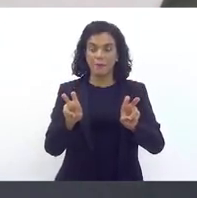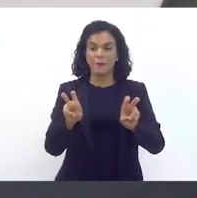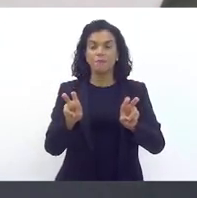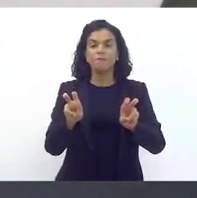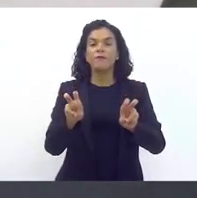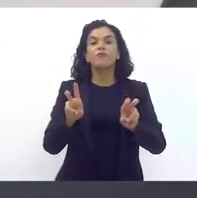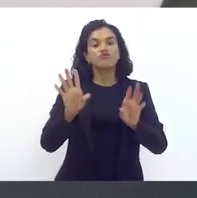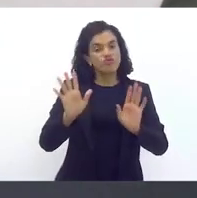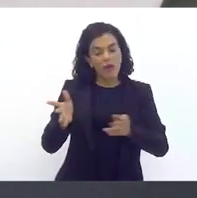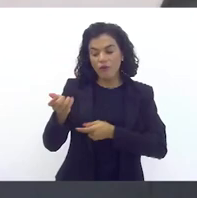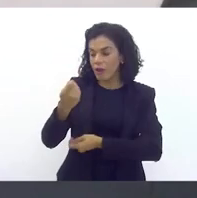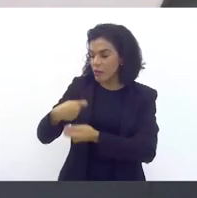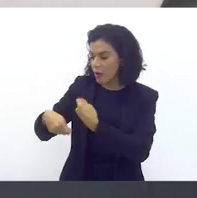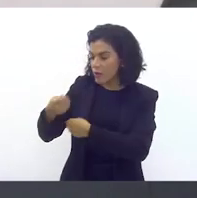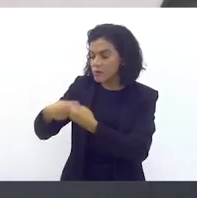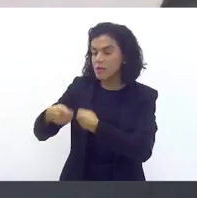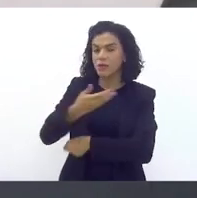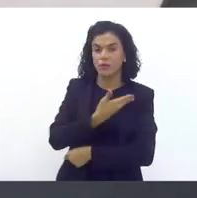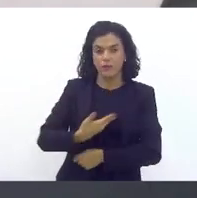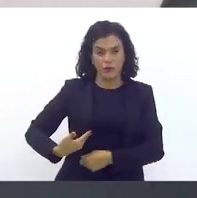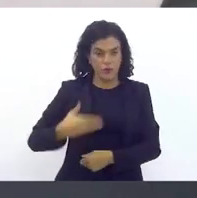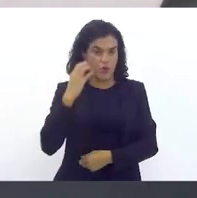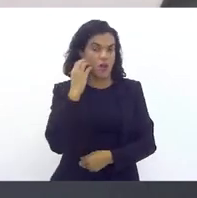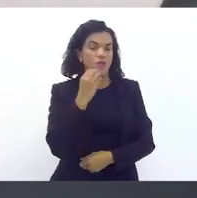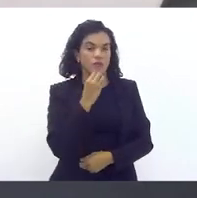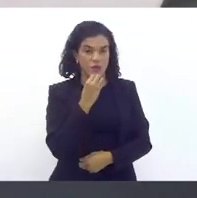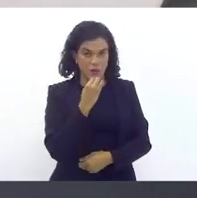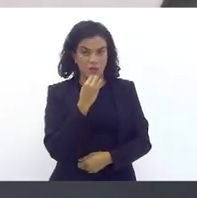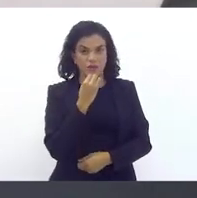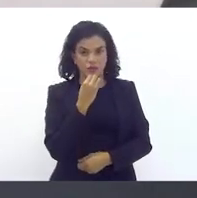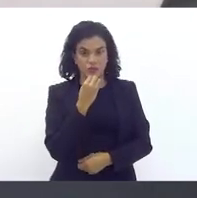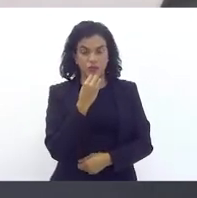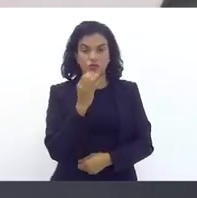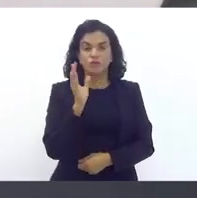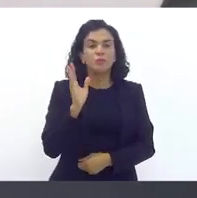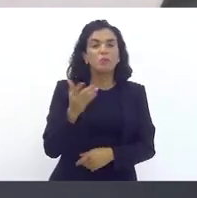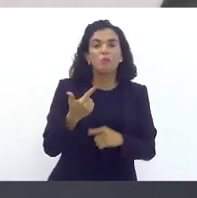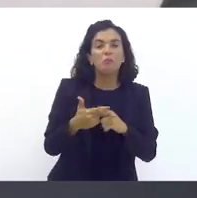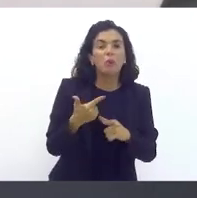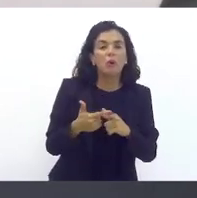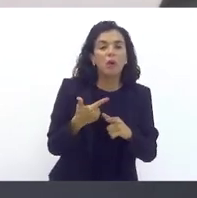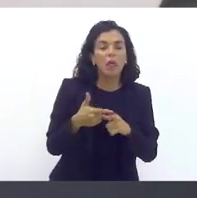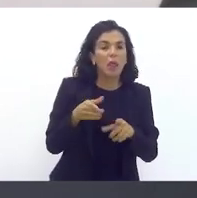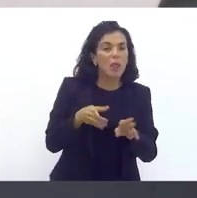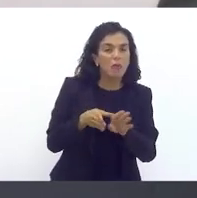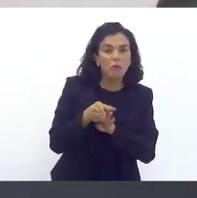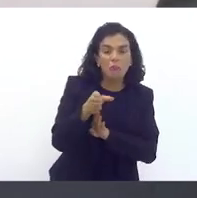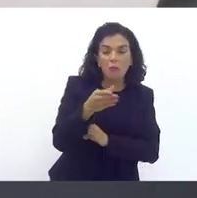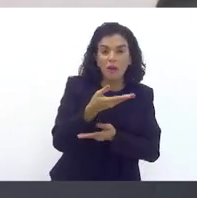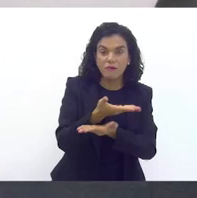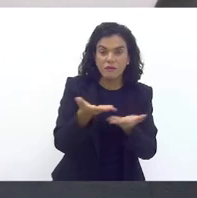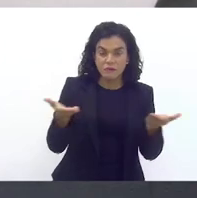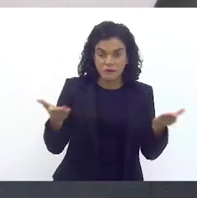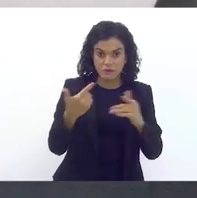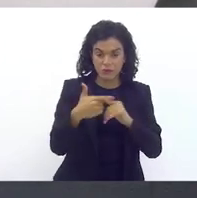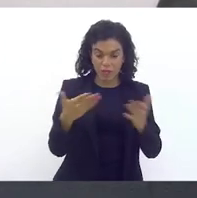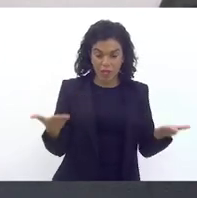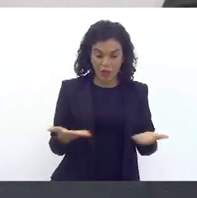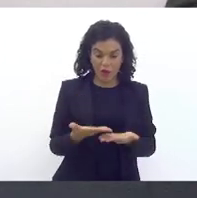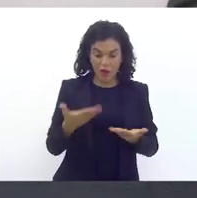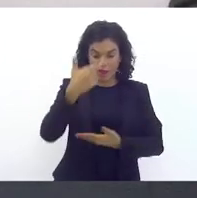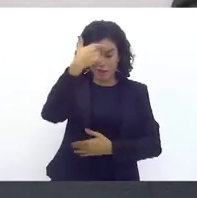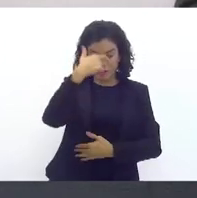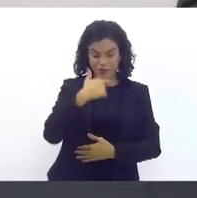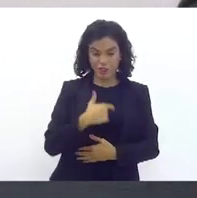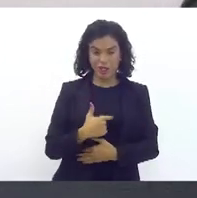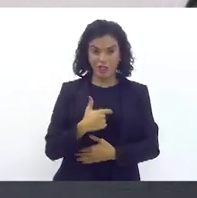foi negociado com o governador Cláudio Castro. E por que eu trago esse norte? Porque, ainda que a gente esteja na figura de